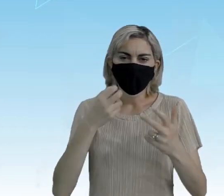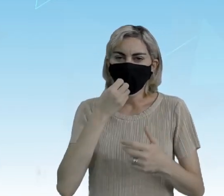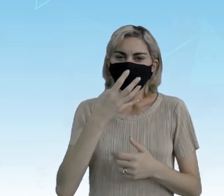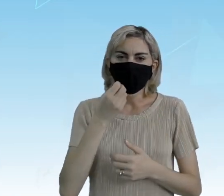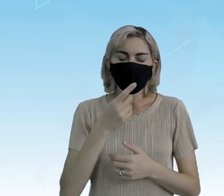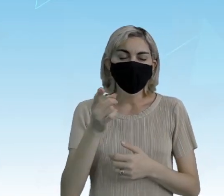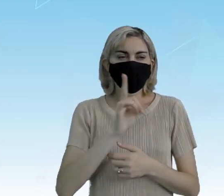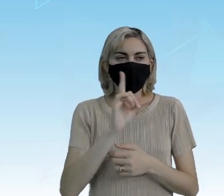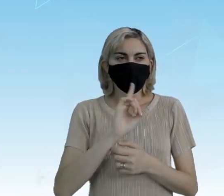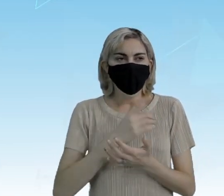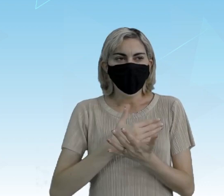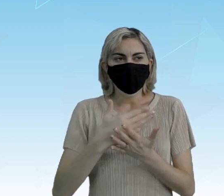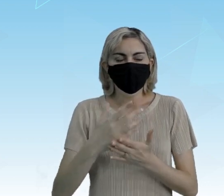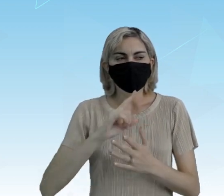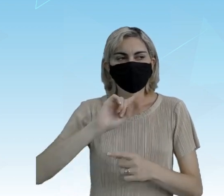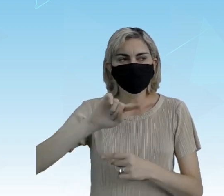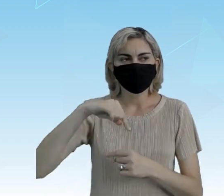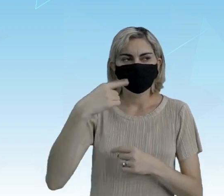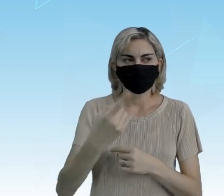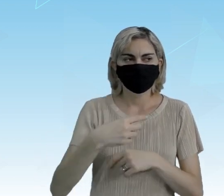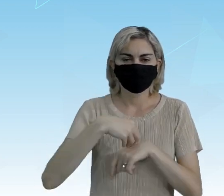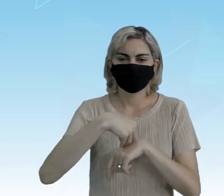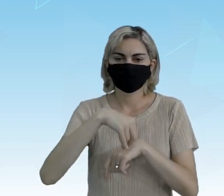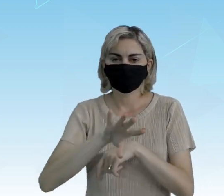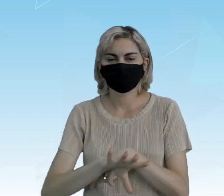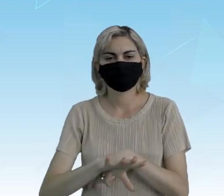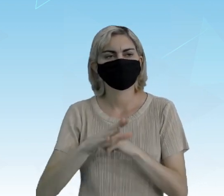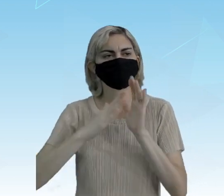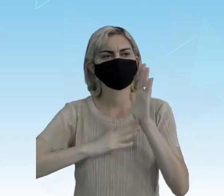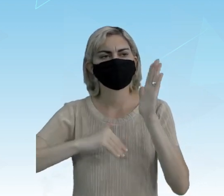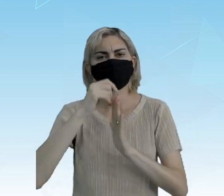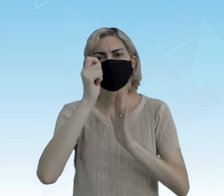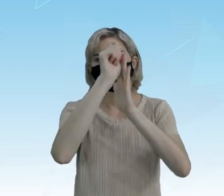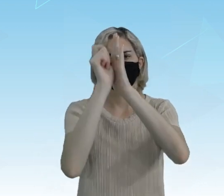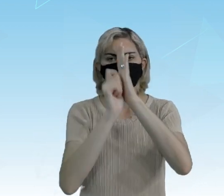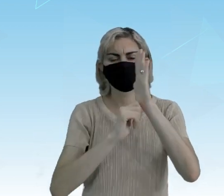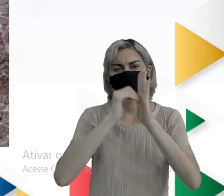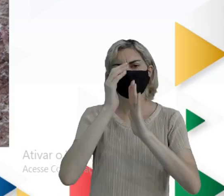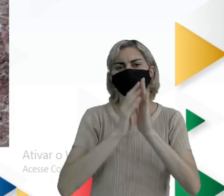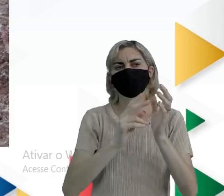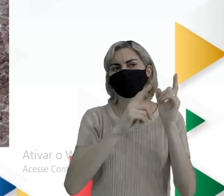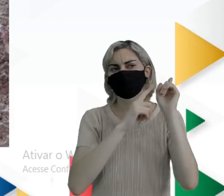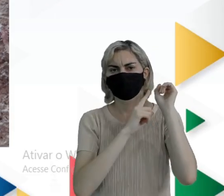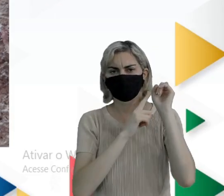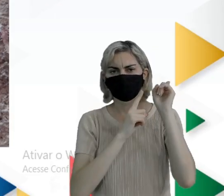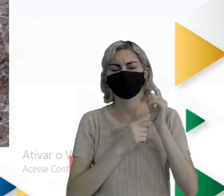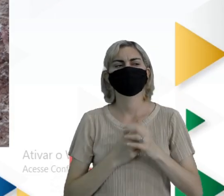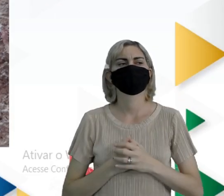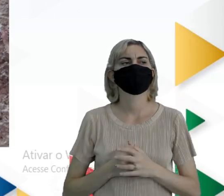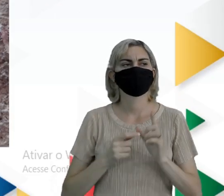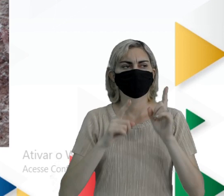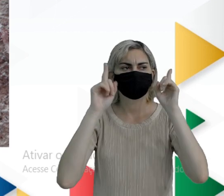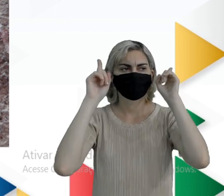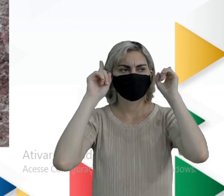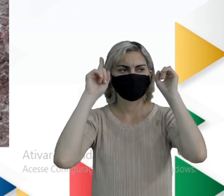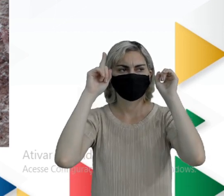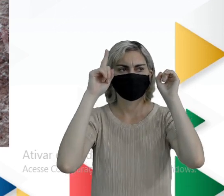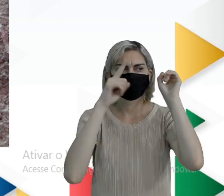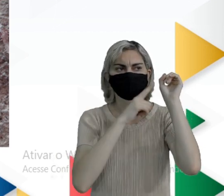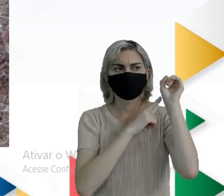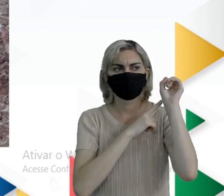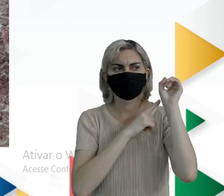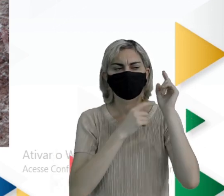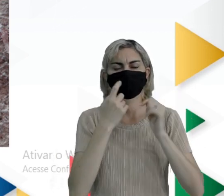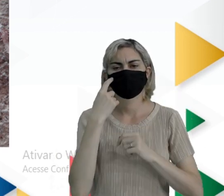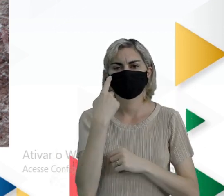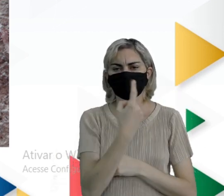certo? E eu trouxe também uma pintura rupestre para vocês, que nessa pintura rupestre, pessoal,